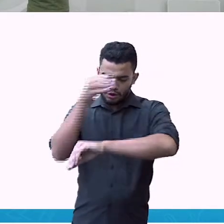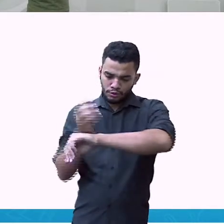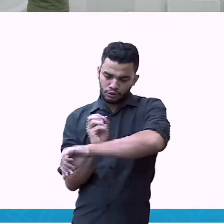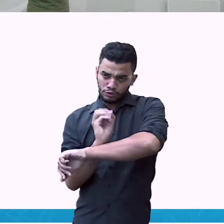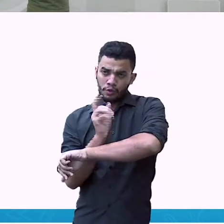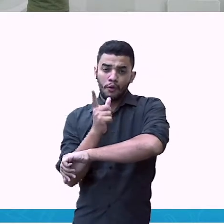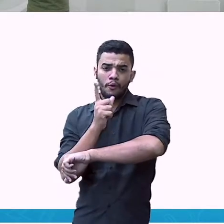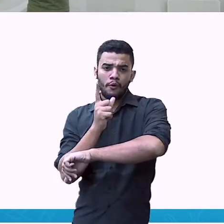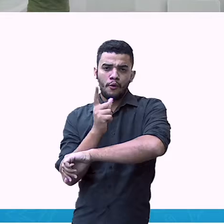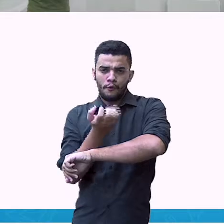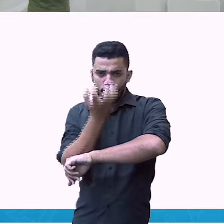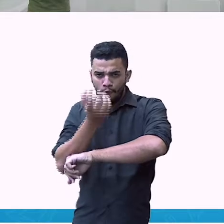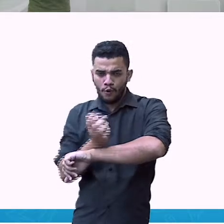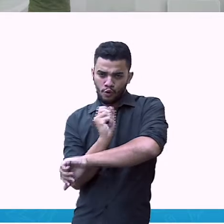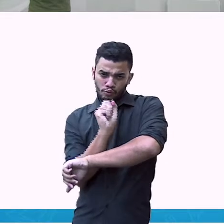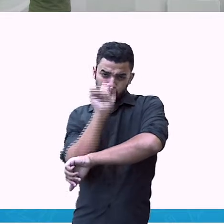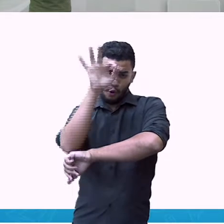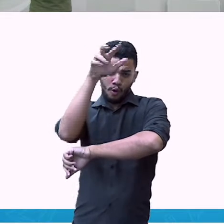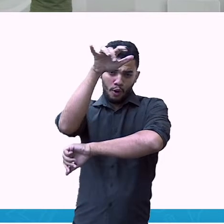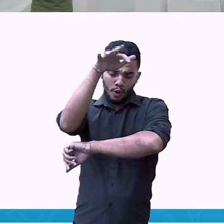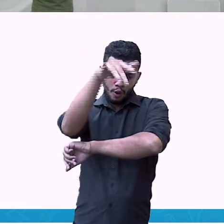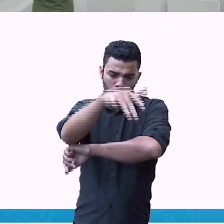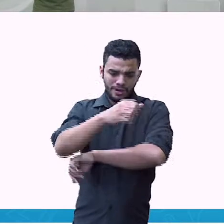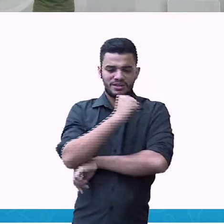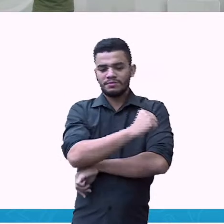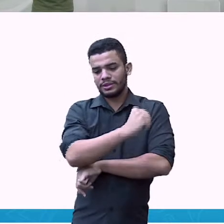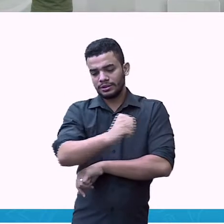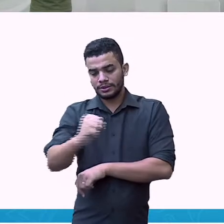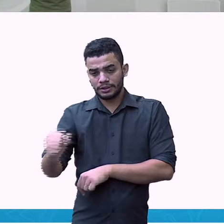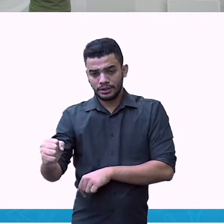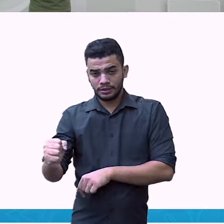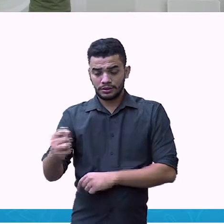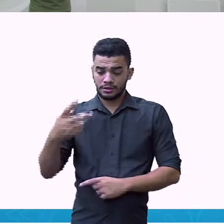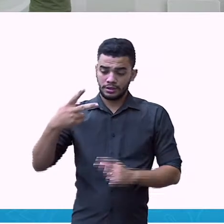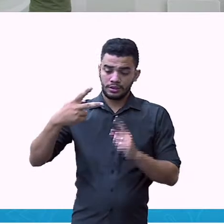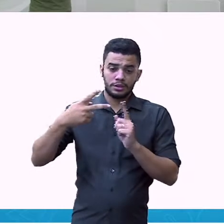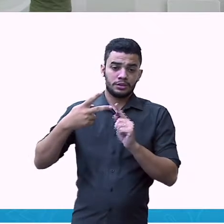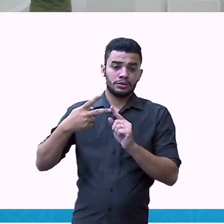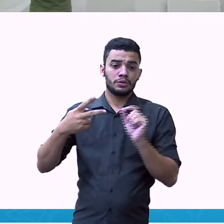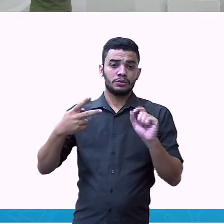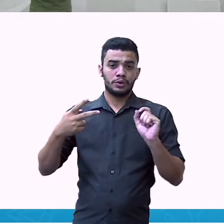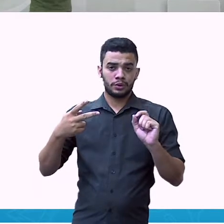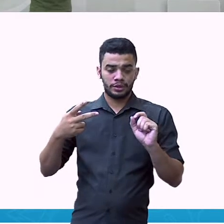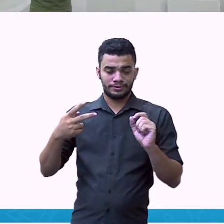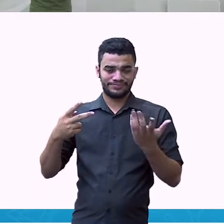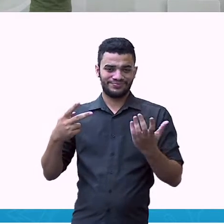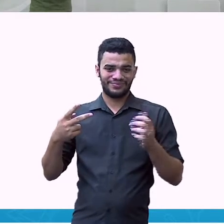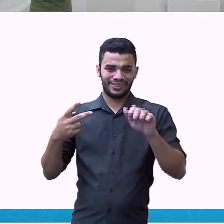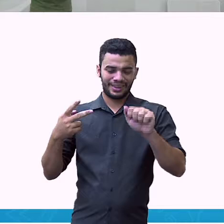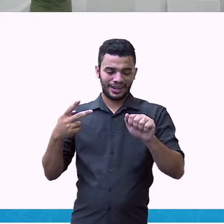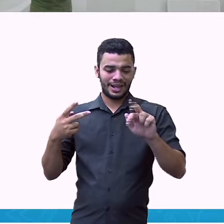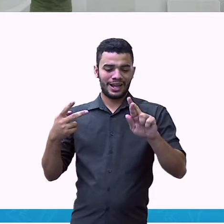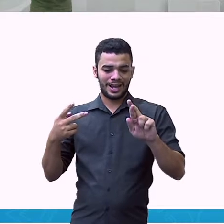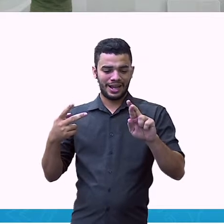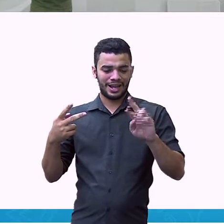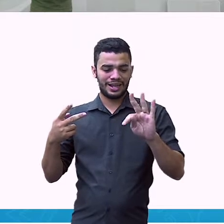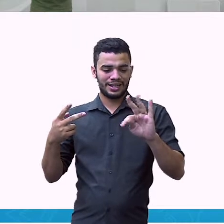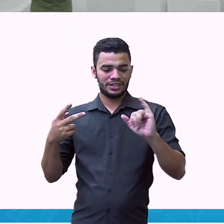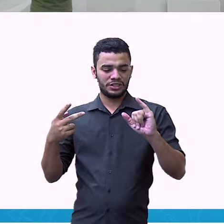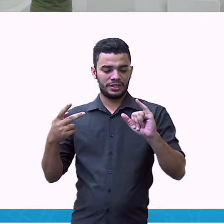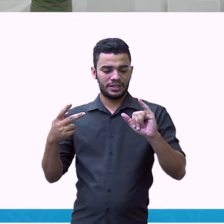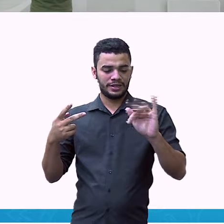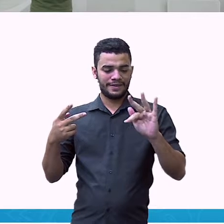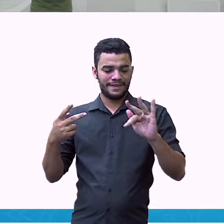artificial, especialmente realizada a maneira como os seres humanos lidam diariamente